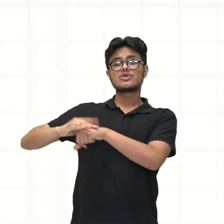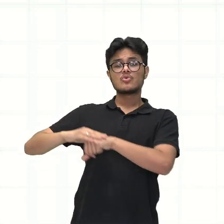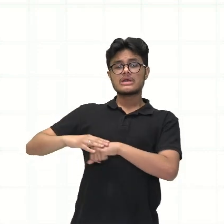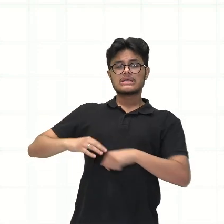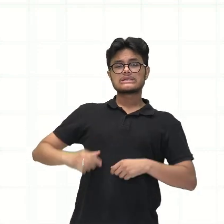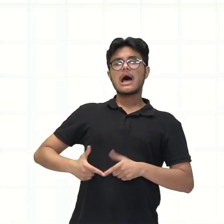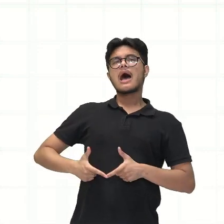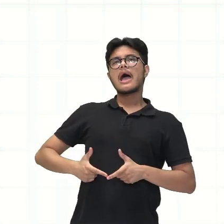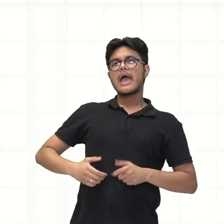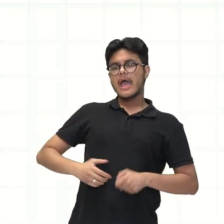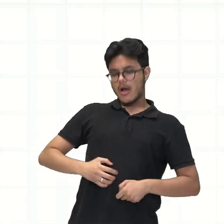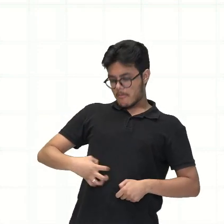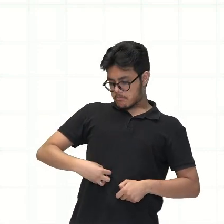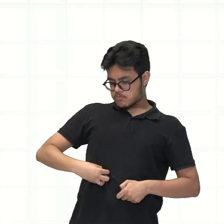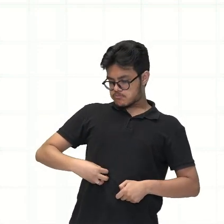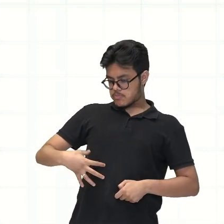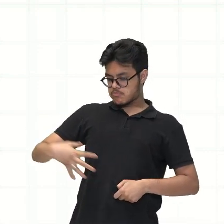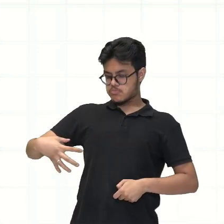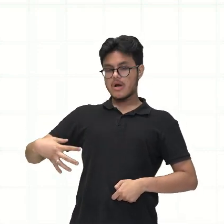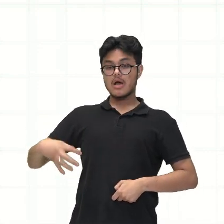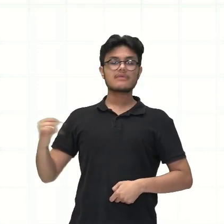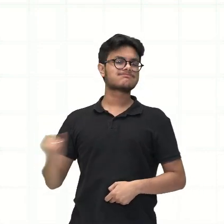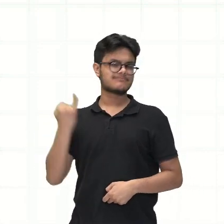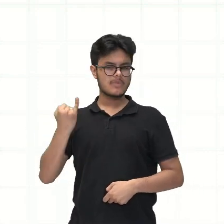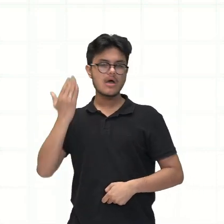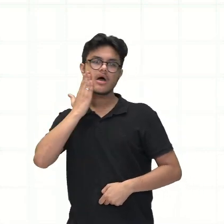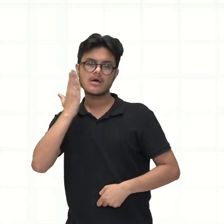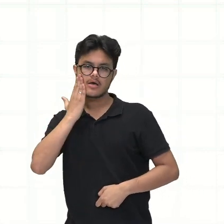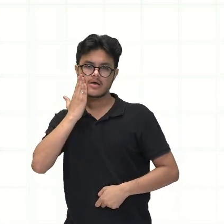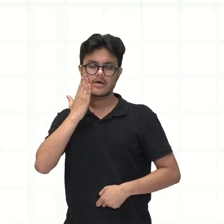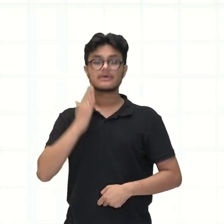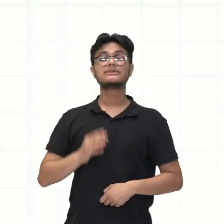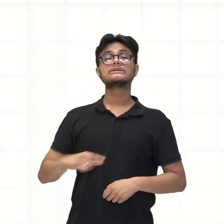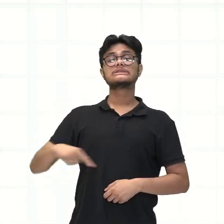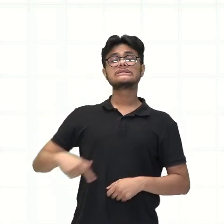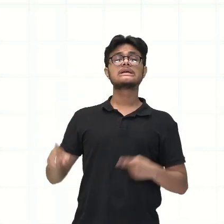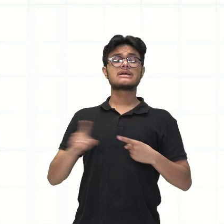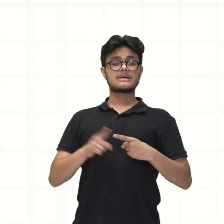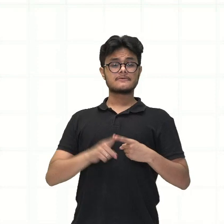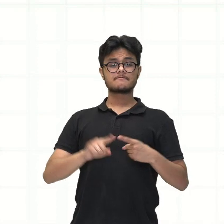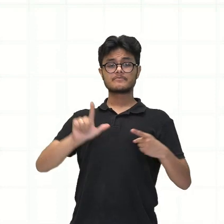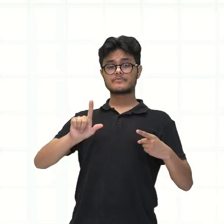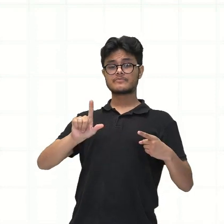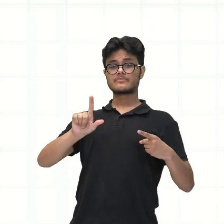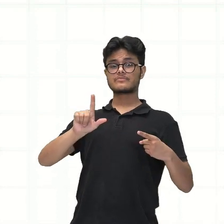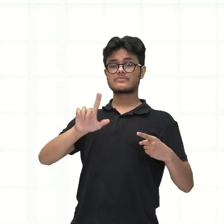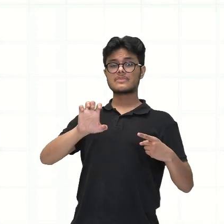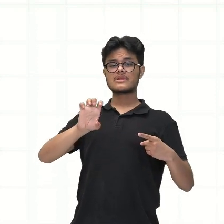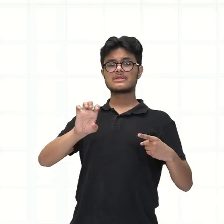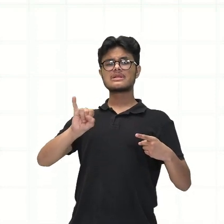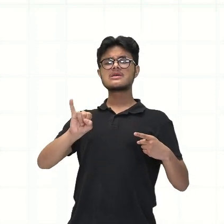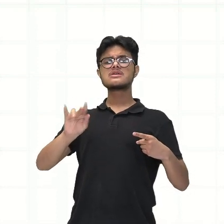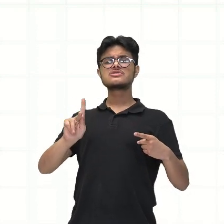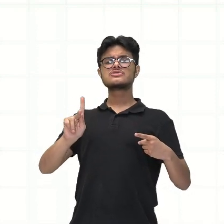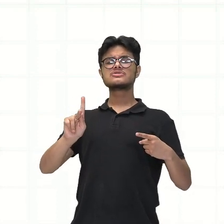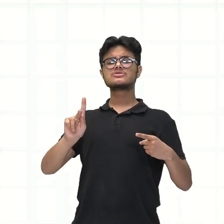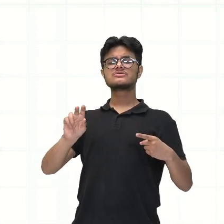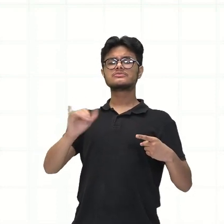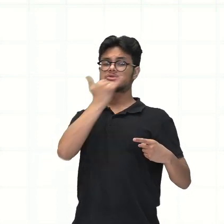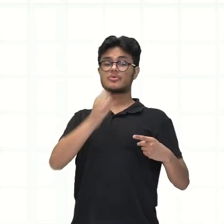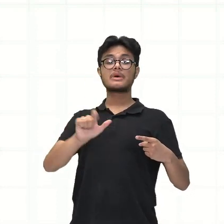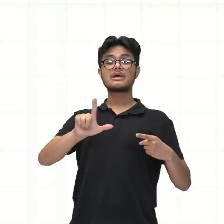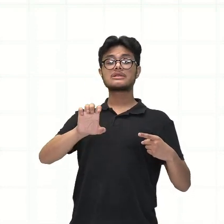temos aí 2 tipos de leishmaniose importante. Nós temos uma leishmaniose que é chamada tegumentar, né, que ocorre